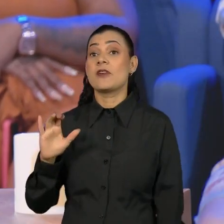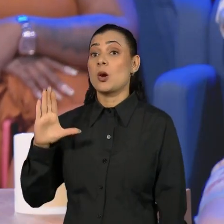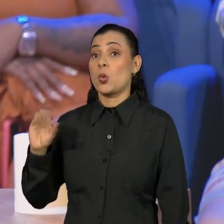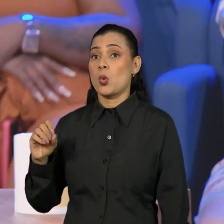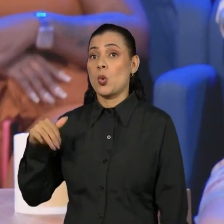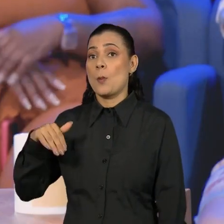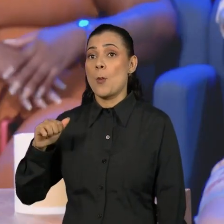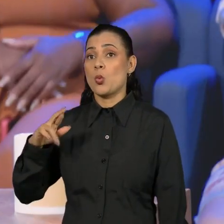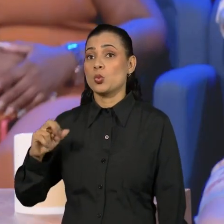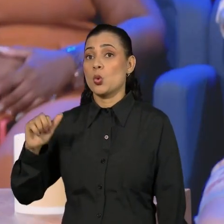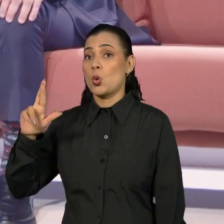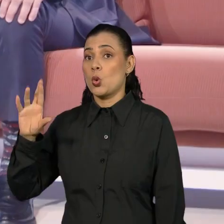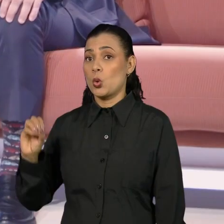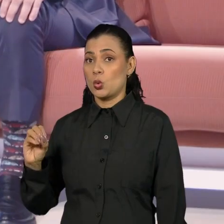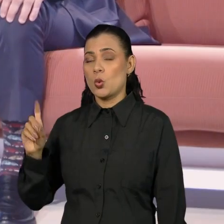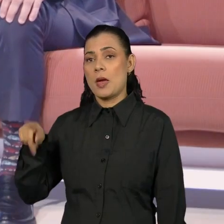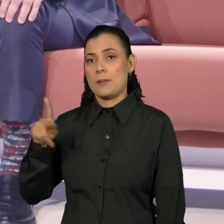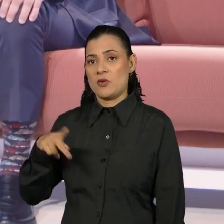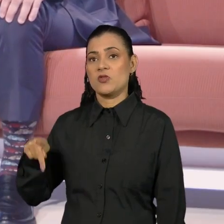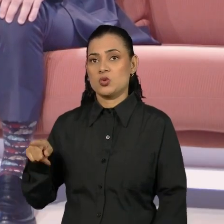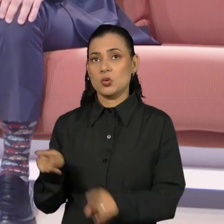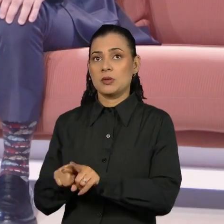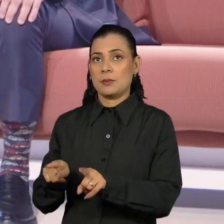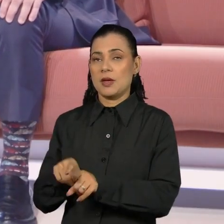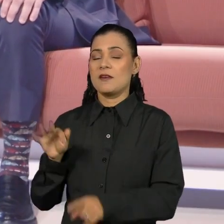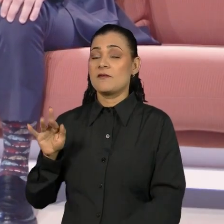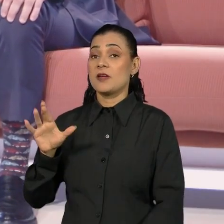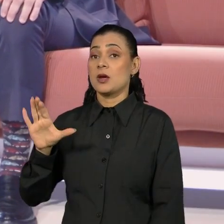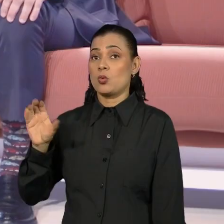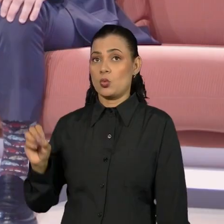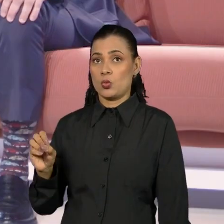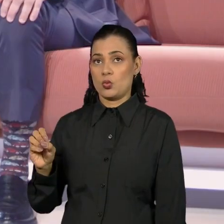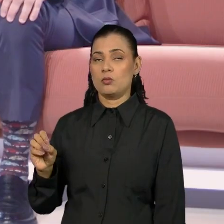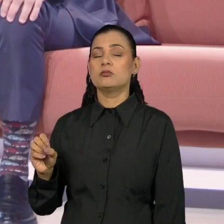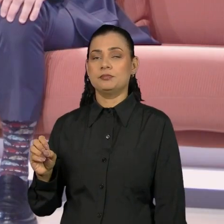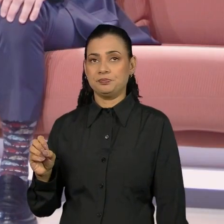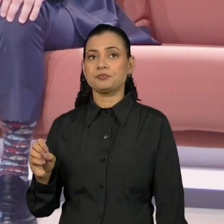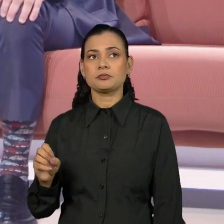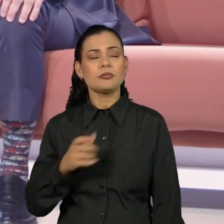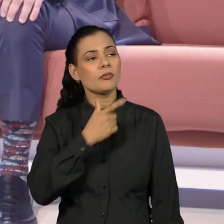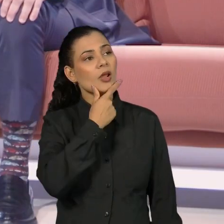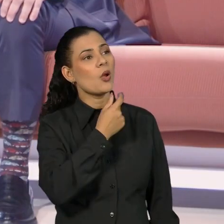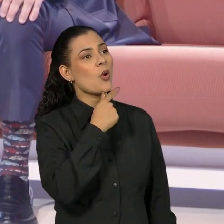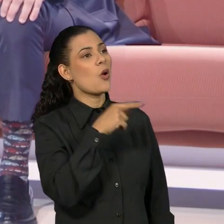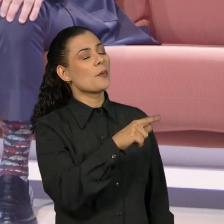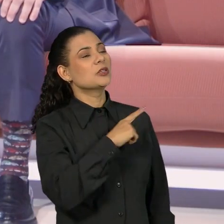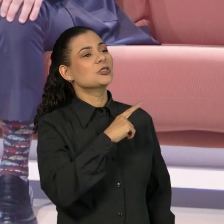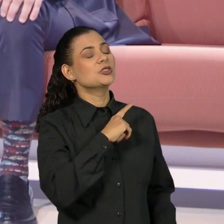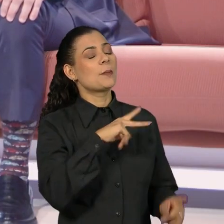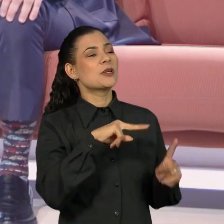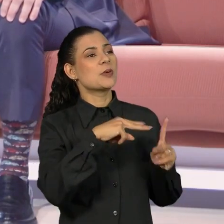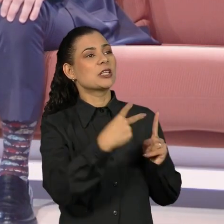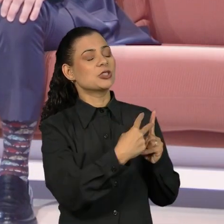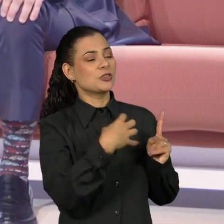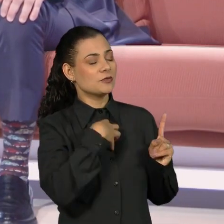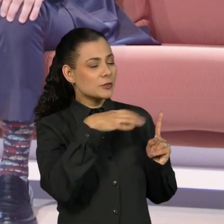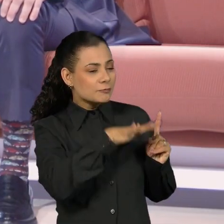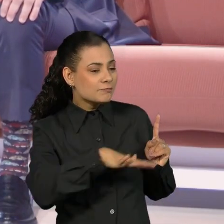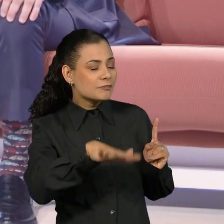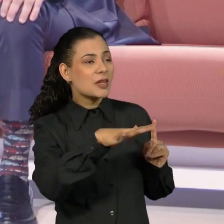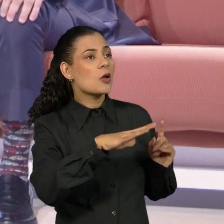Franco Montoro, né? Professor Franco Montoro. Meu professor. Um homem que tinha uma visão, né,